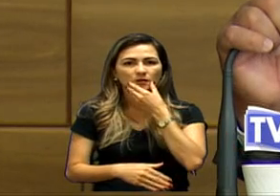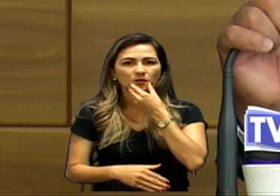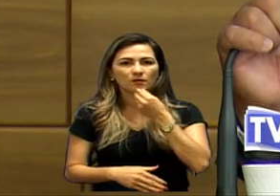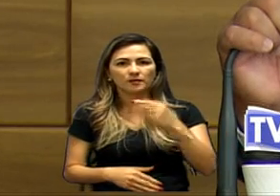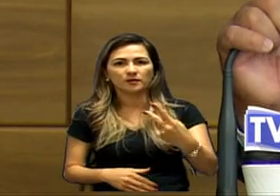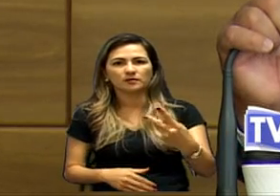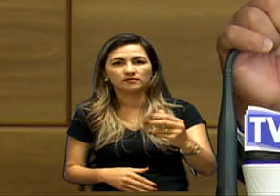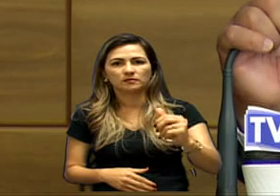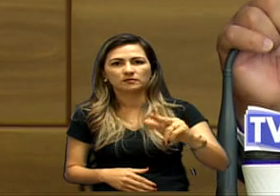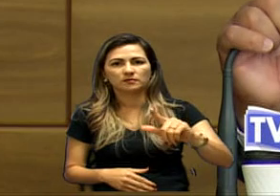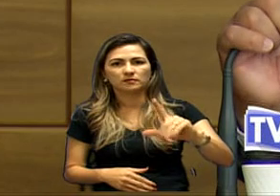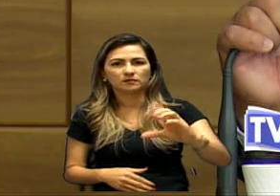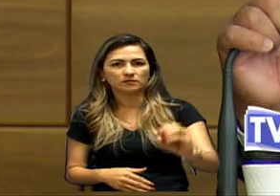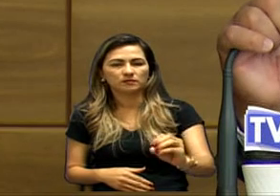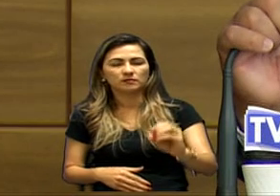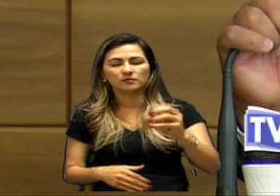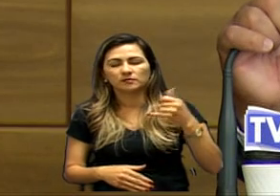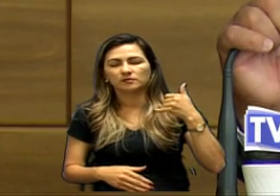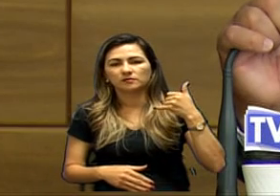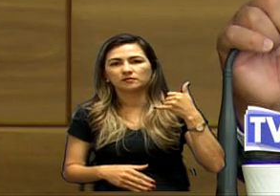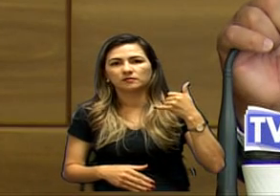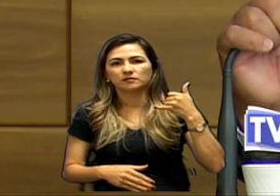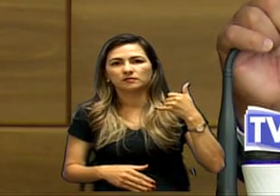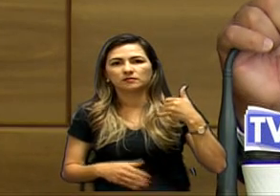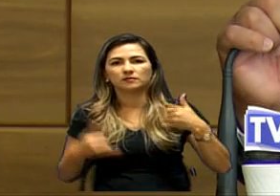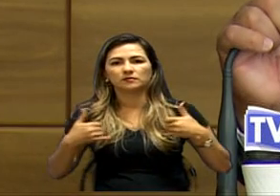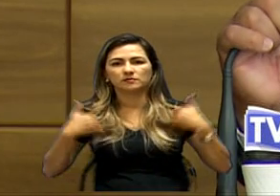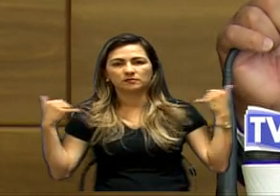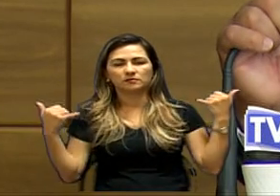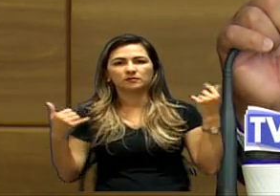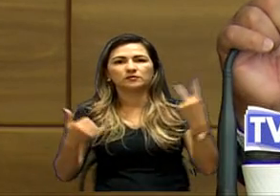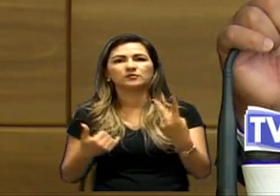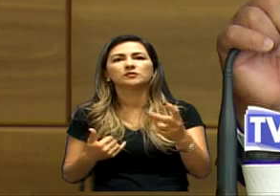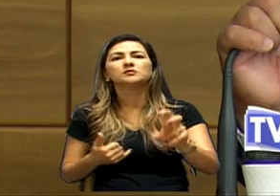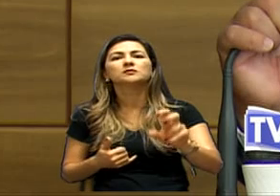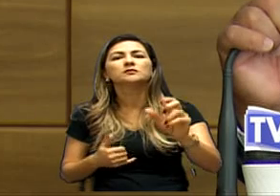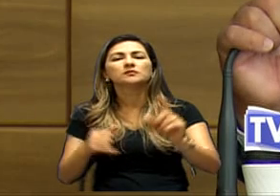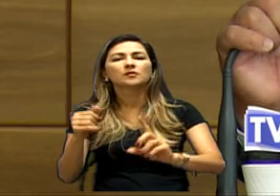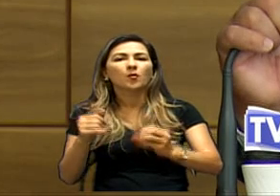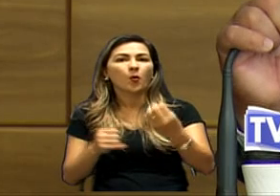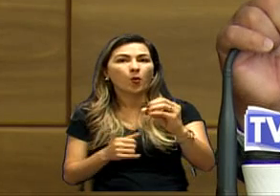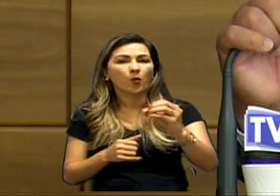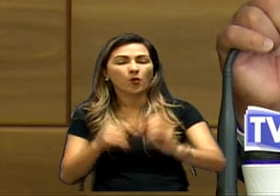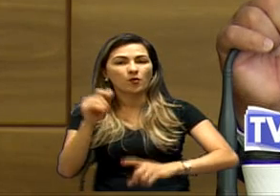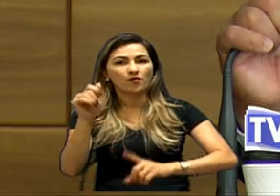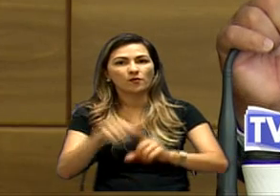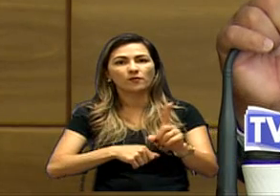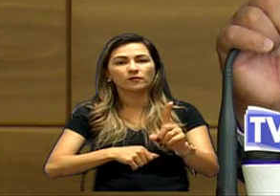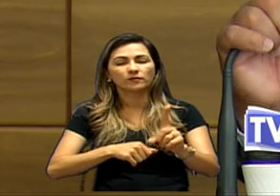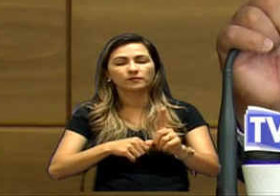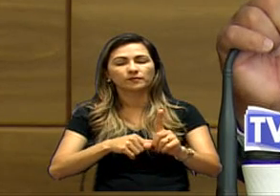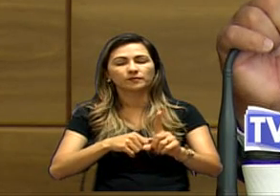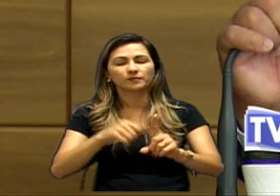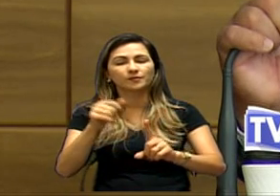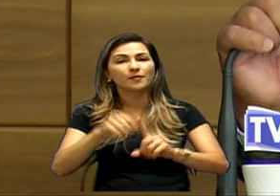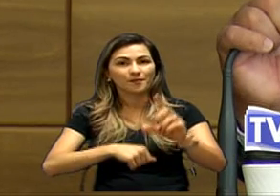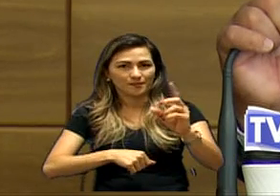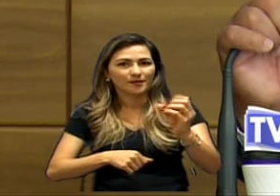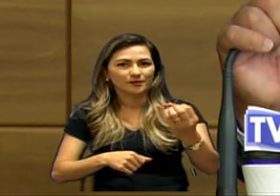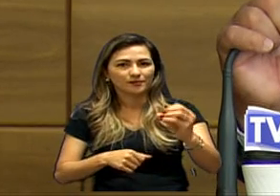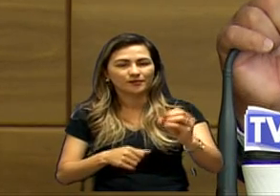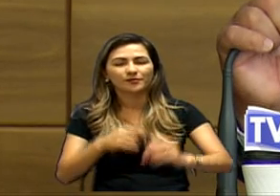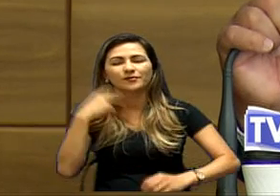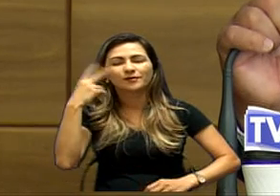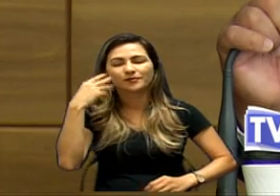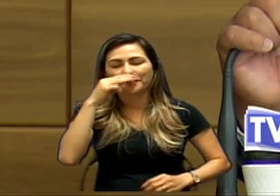passagem da sua data natalícia, comemorada em 25 de outubro. Votos do Engenheiro Martinez. Votos e congratulações aos